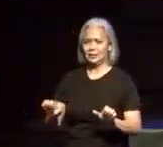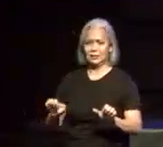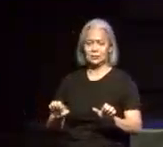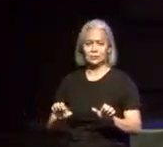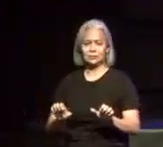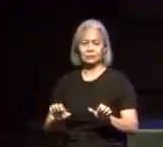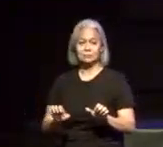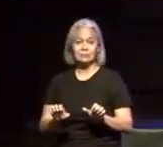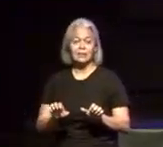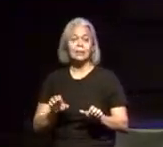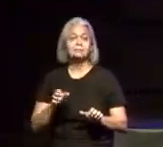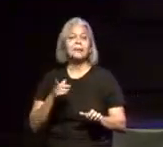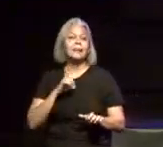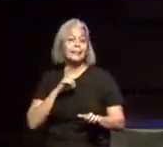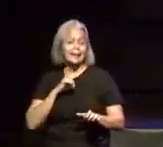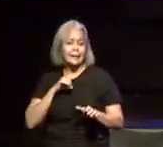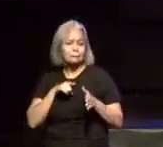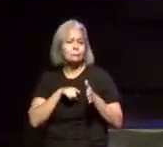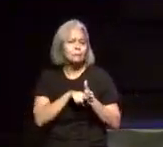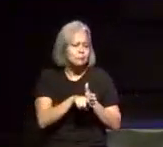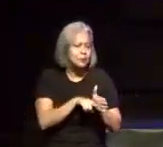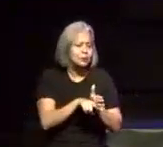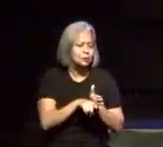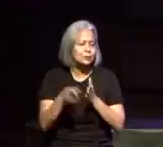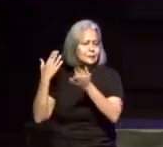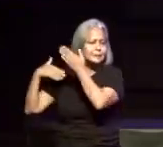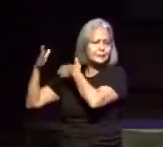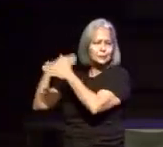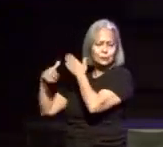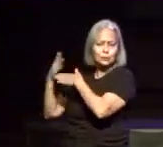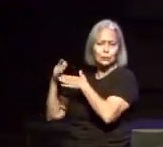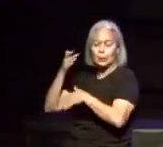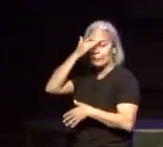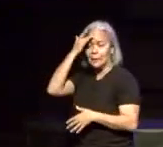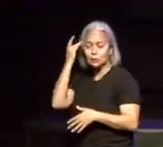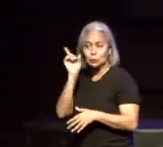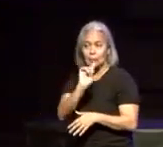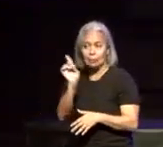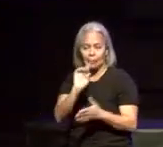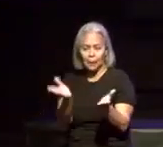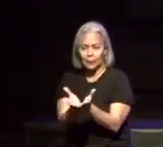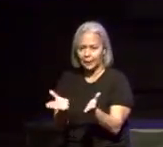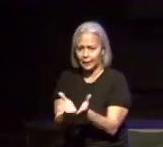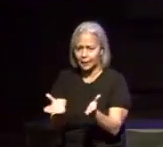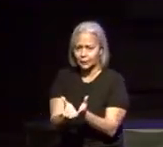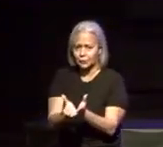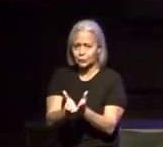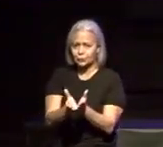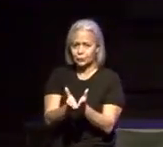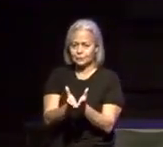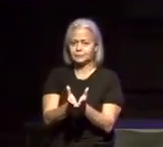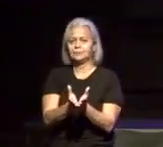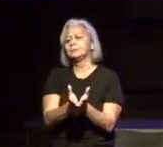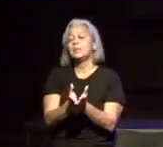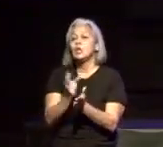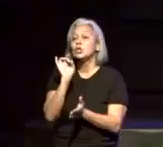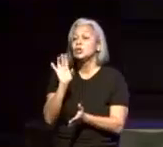não cristãs. Nenhum crente foi entrevistado, nenhum cristão. E apenas